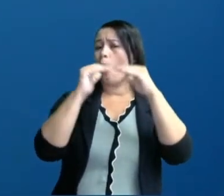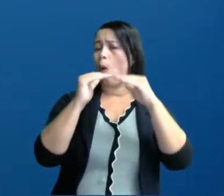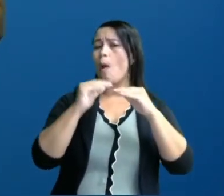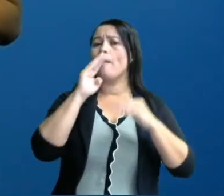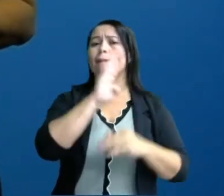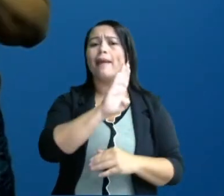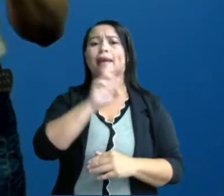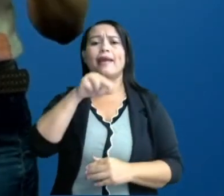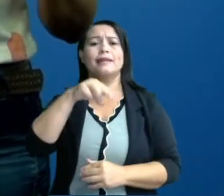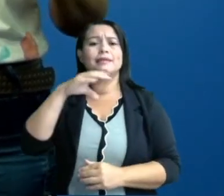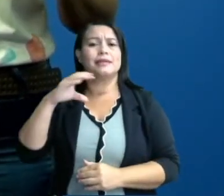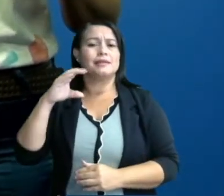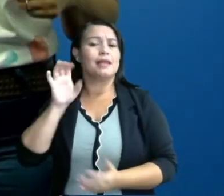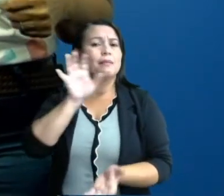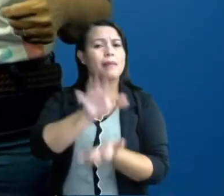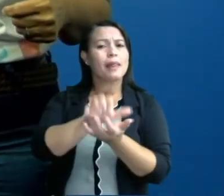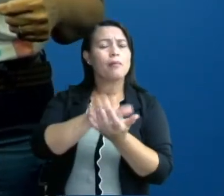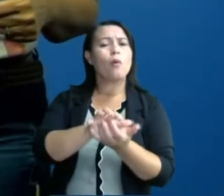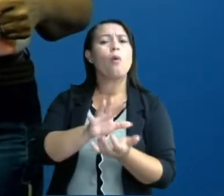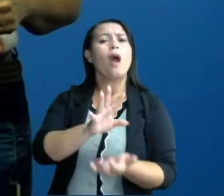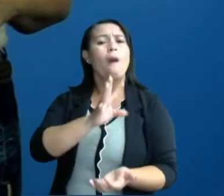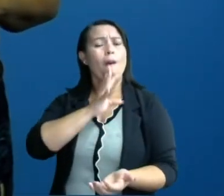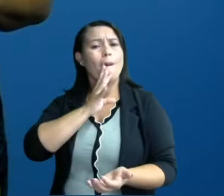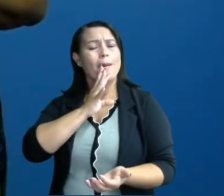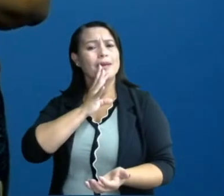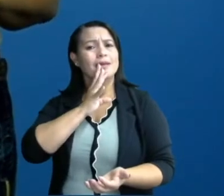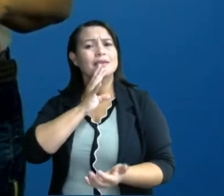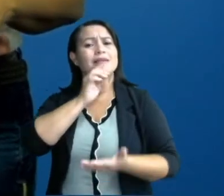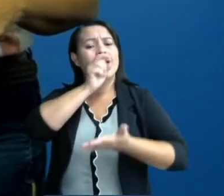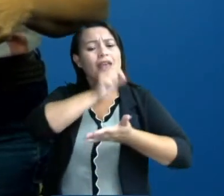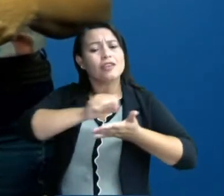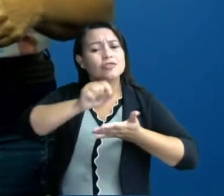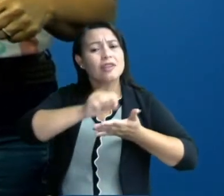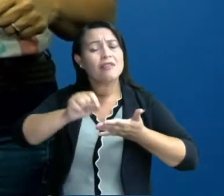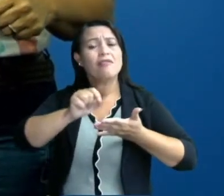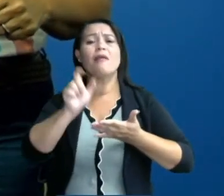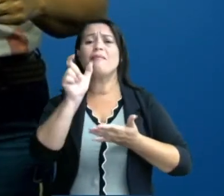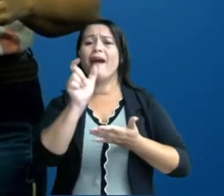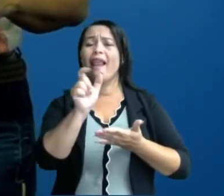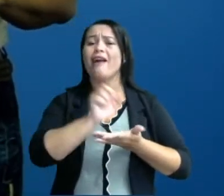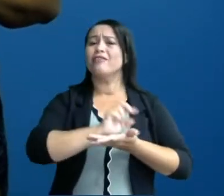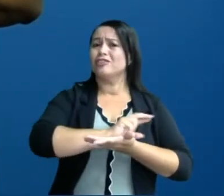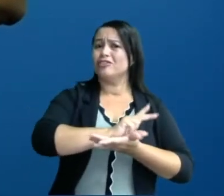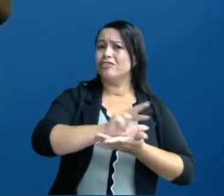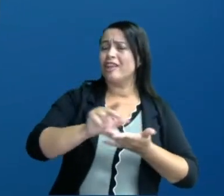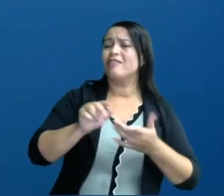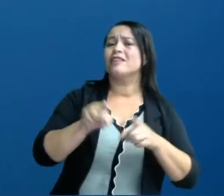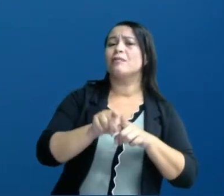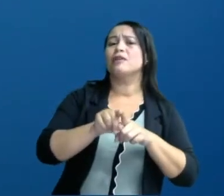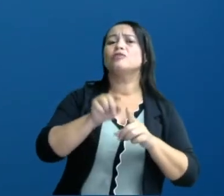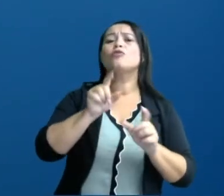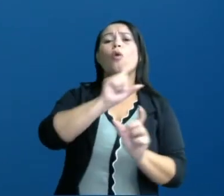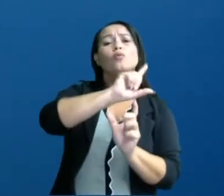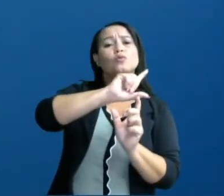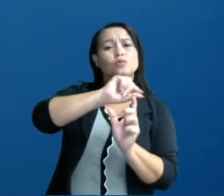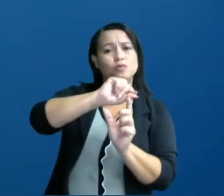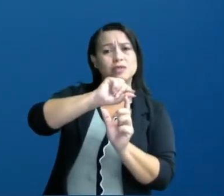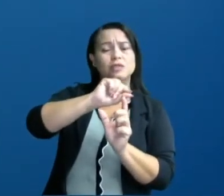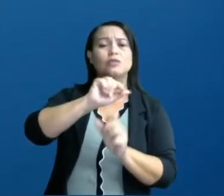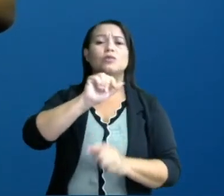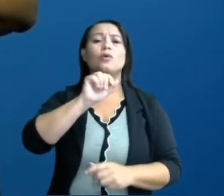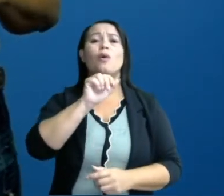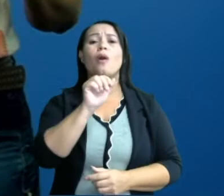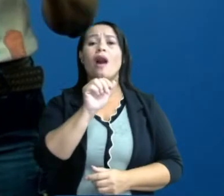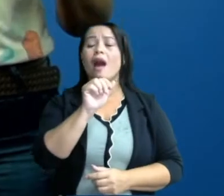é reconhecer e grafar corretamente palavras derivadas com os sufixos